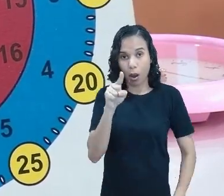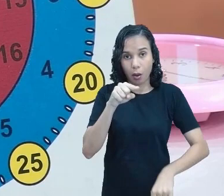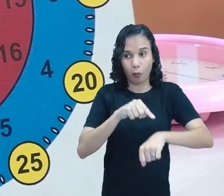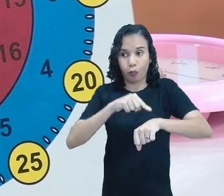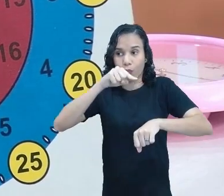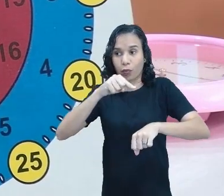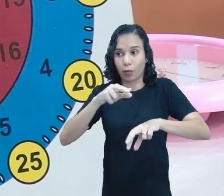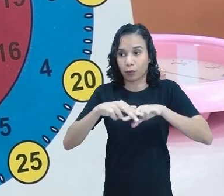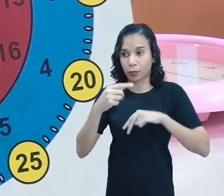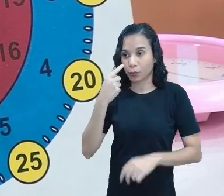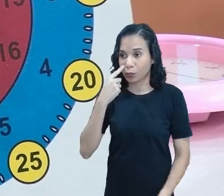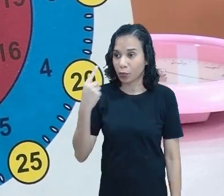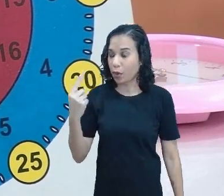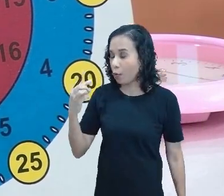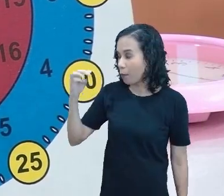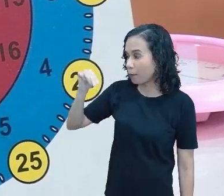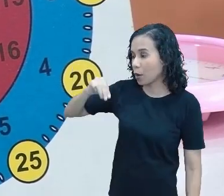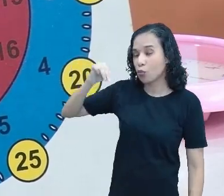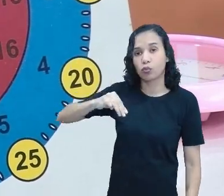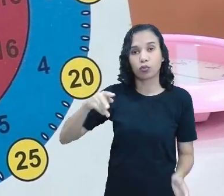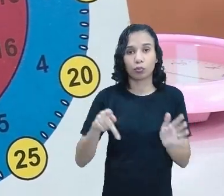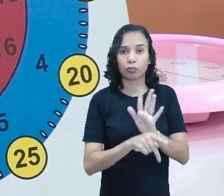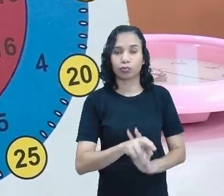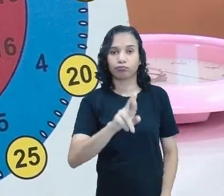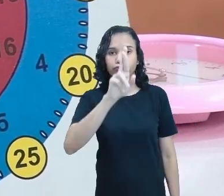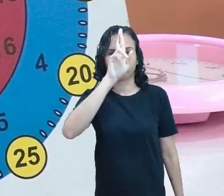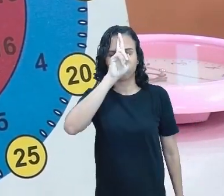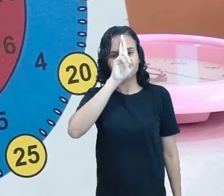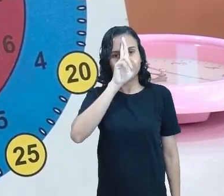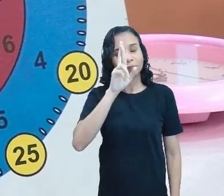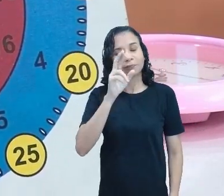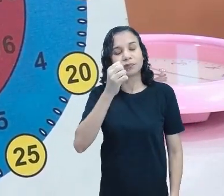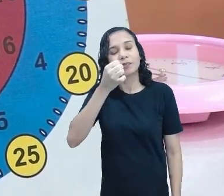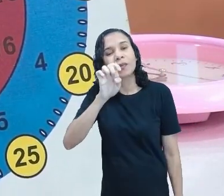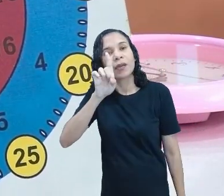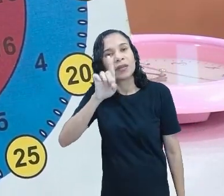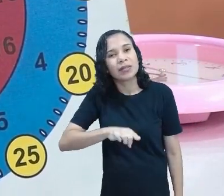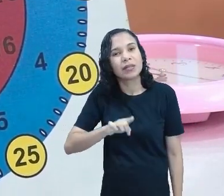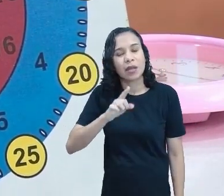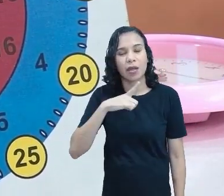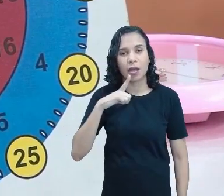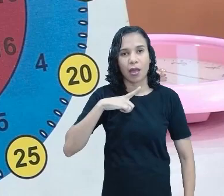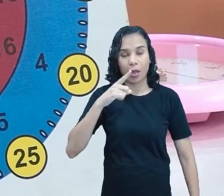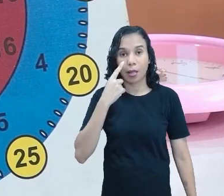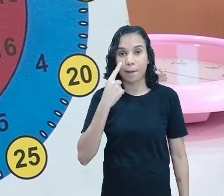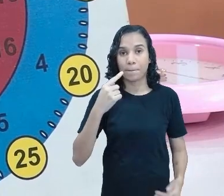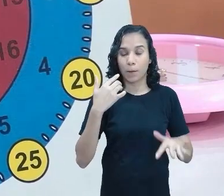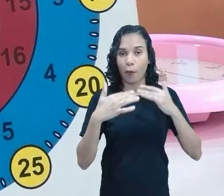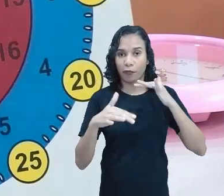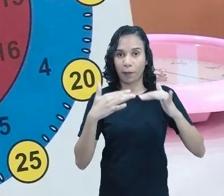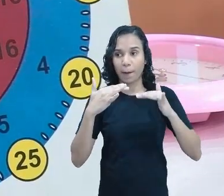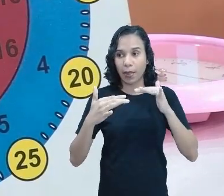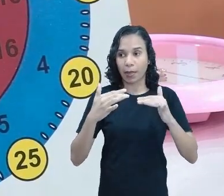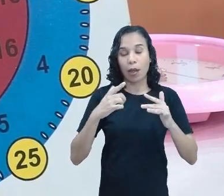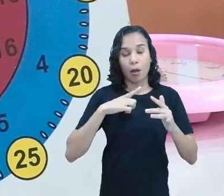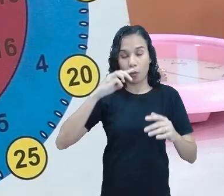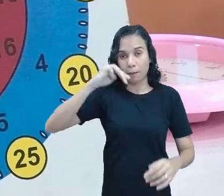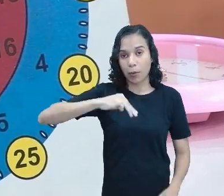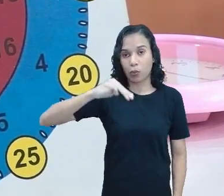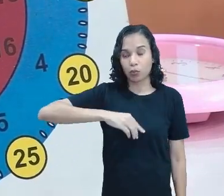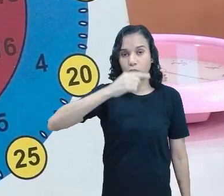né? Porque o ponteiro dos minutos está no 12. Quando o ponteiro rodar todos esses